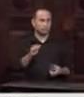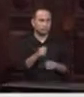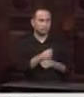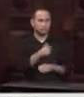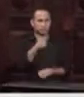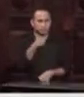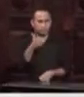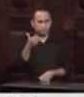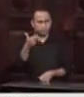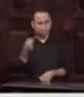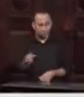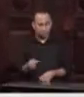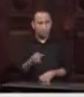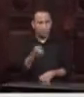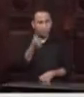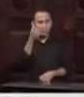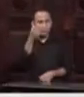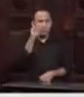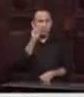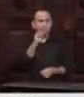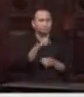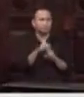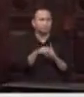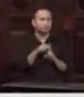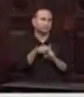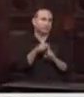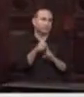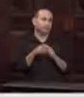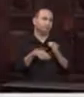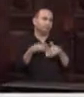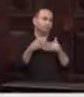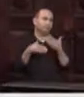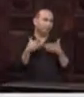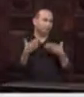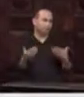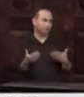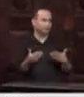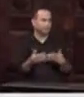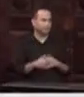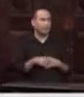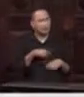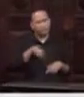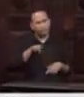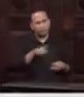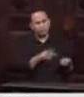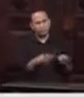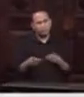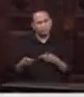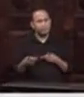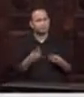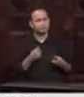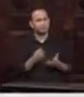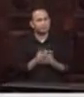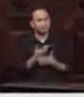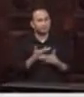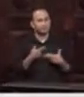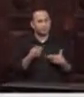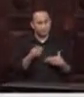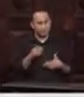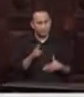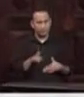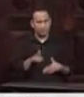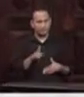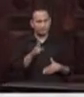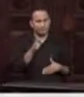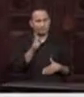22 de agosto de 2017, quase 8 meses de execução orçamentária, e vamos lá visitar as despesas pagas da